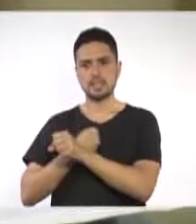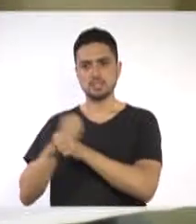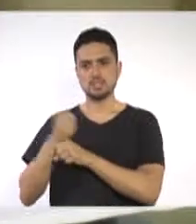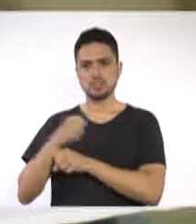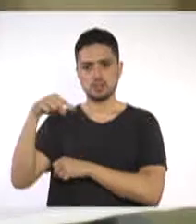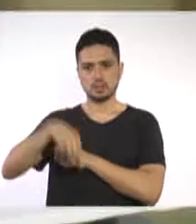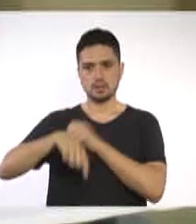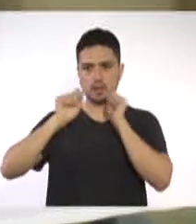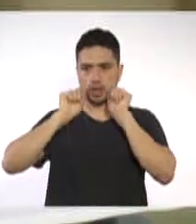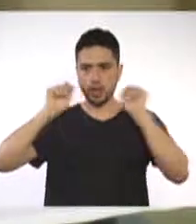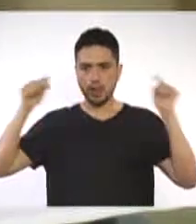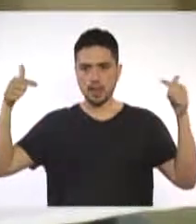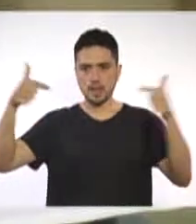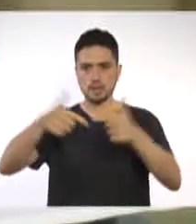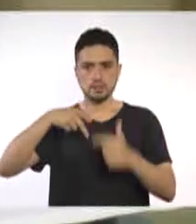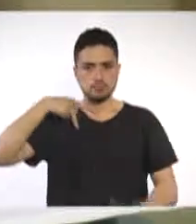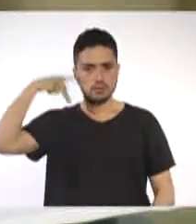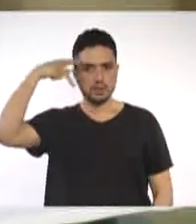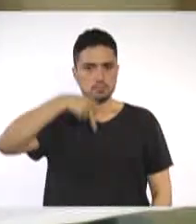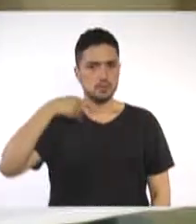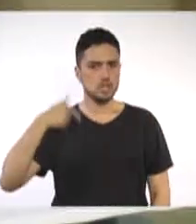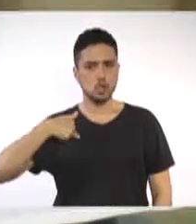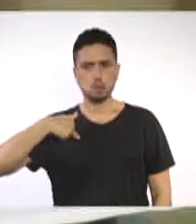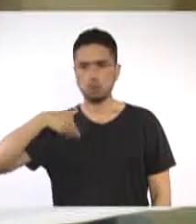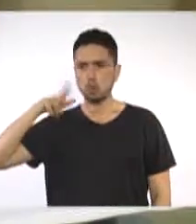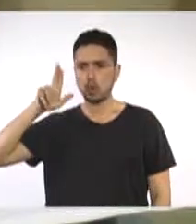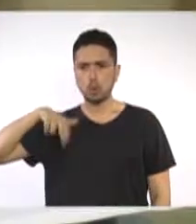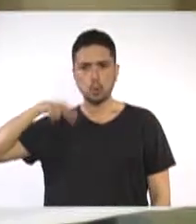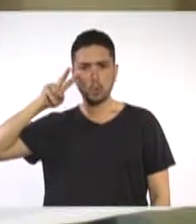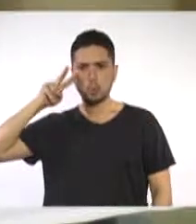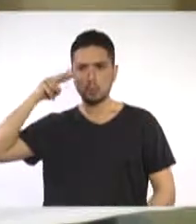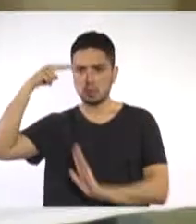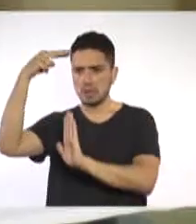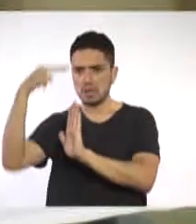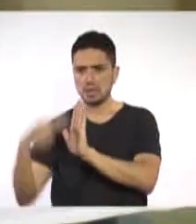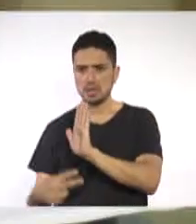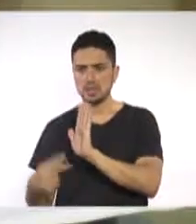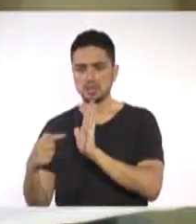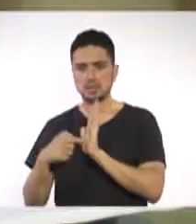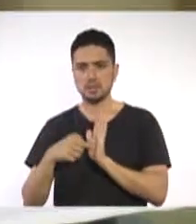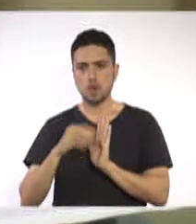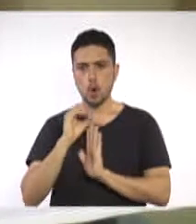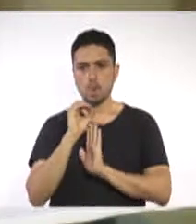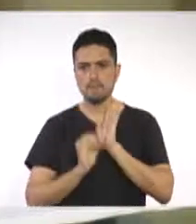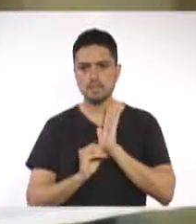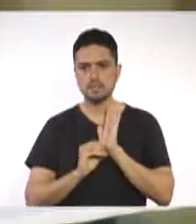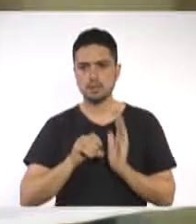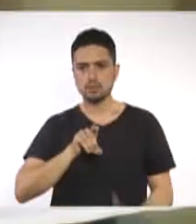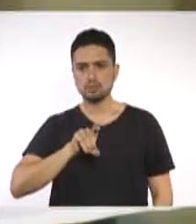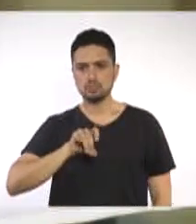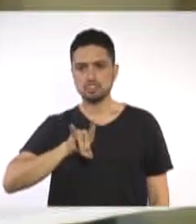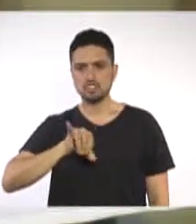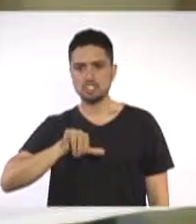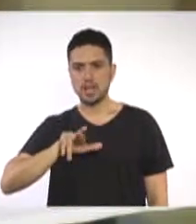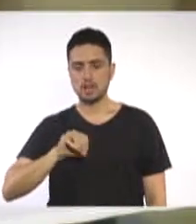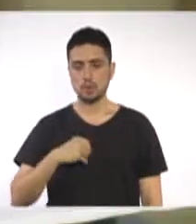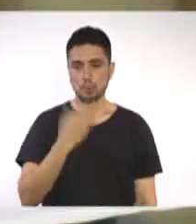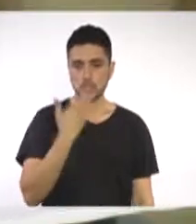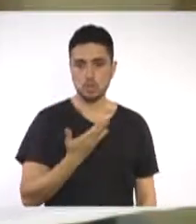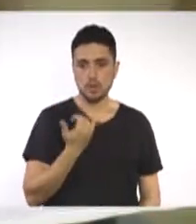no Parlamento, jamais li no Diário Oficial um pedido de informação